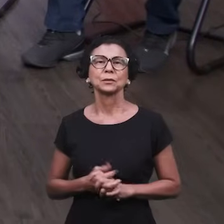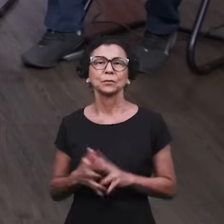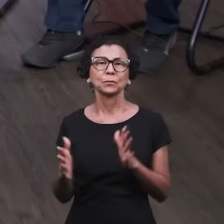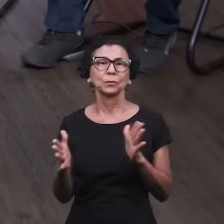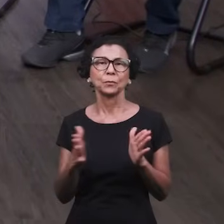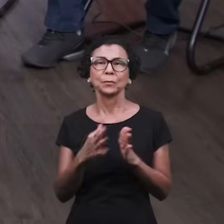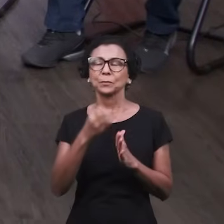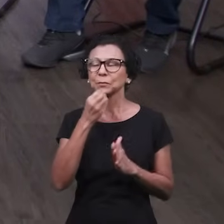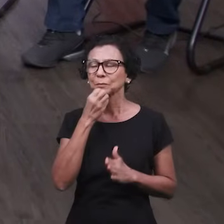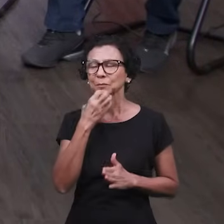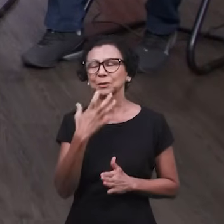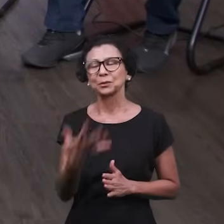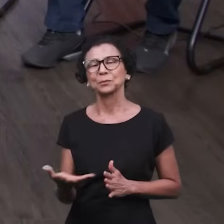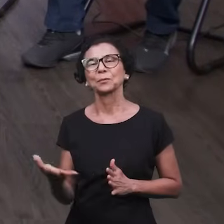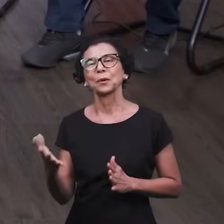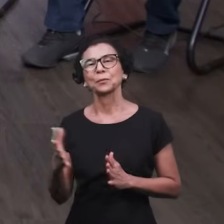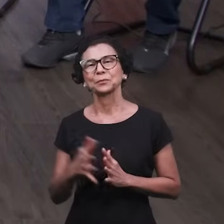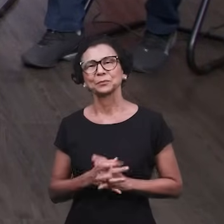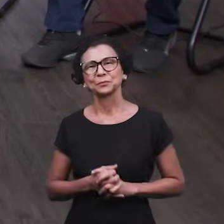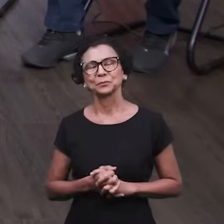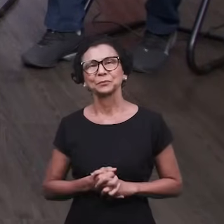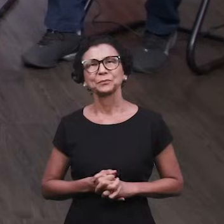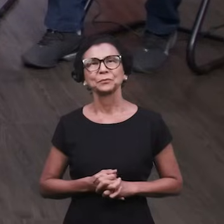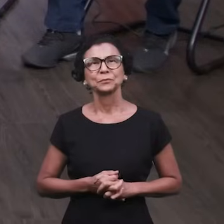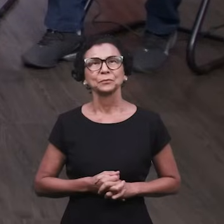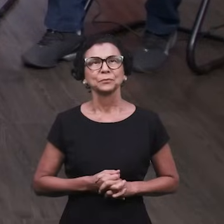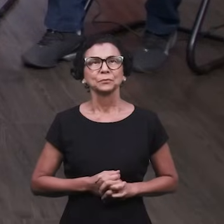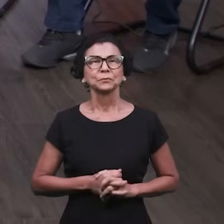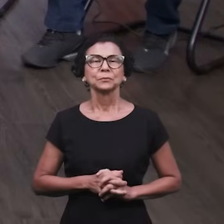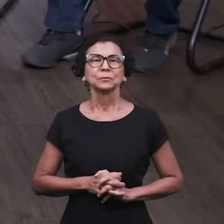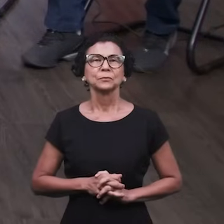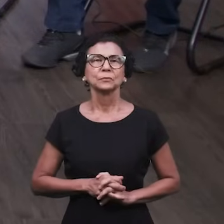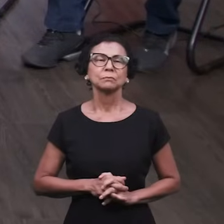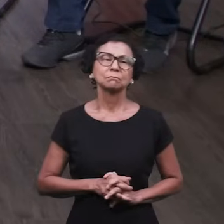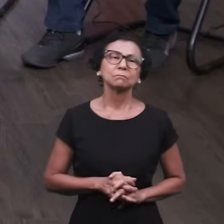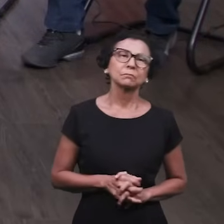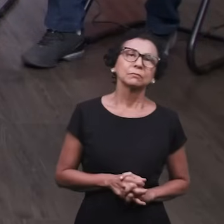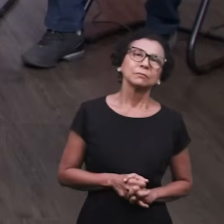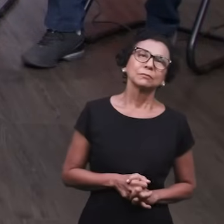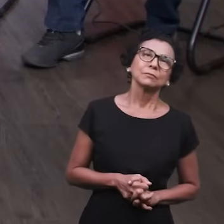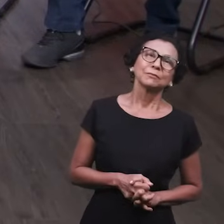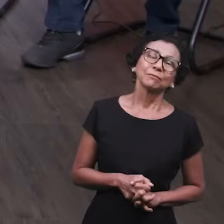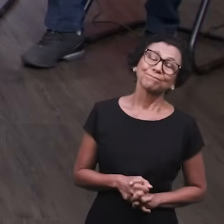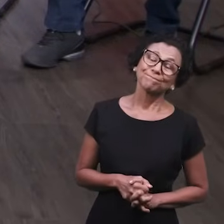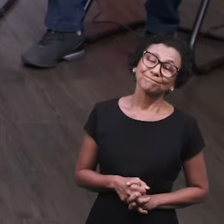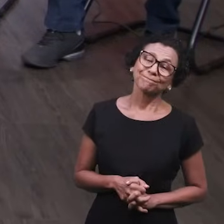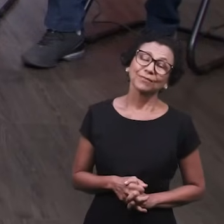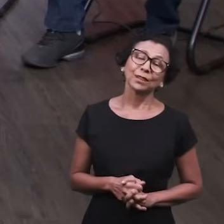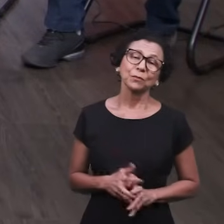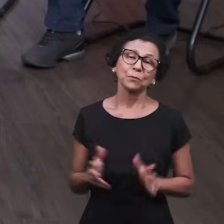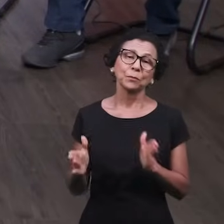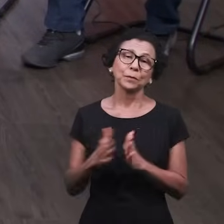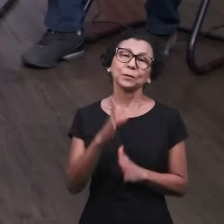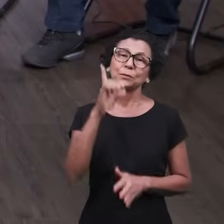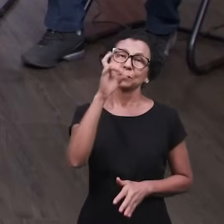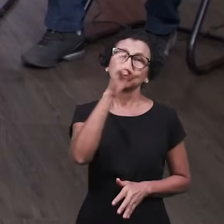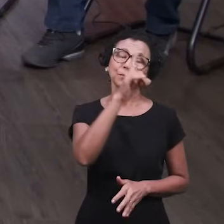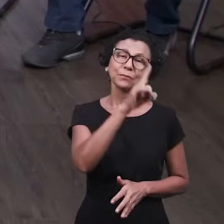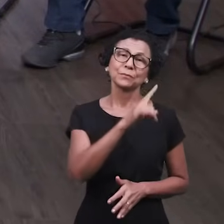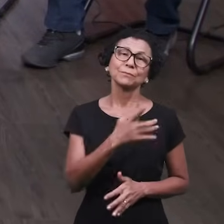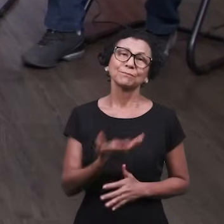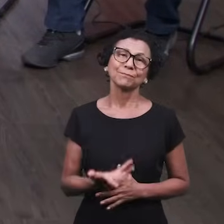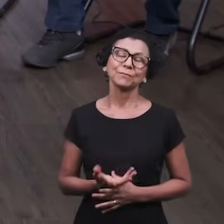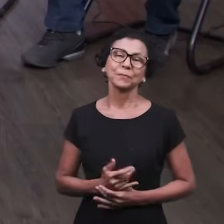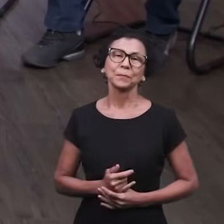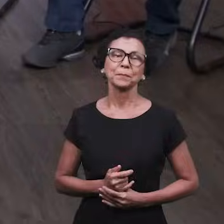Então foi uma época muito boa, muito valiosa ali, gravar os louvores na época. O período não foi dos mais felizes, né?